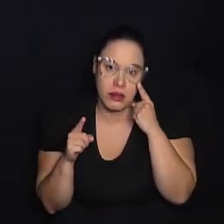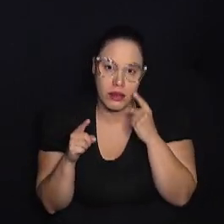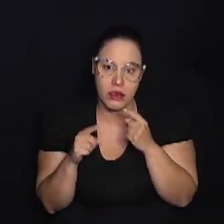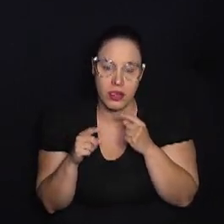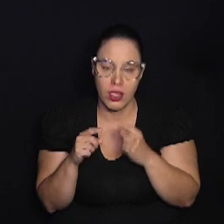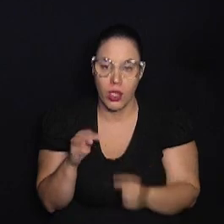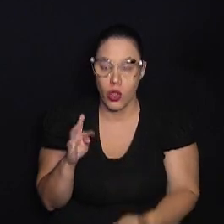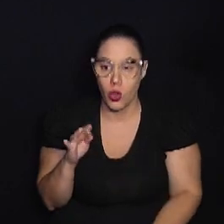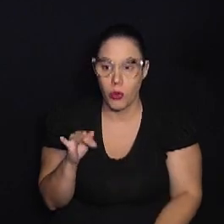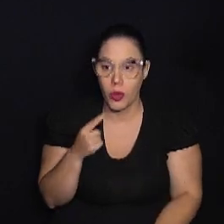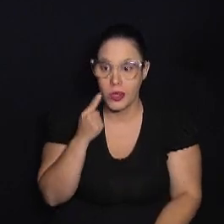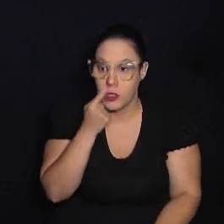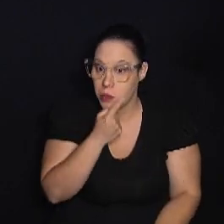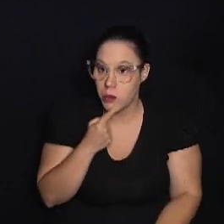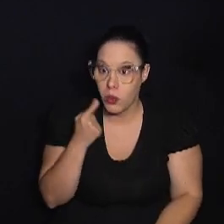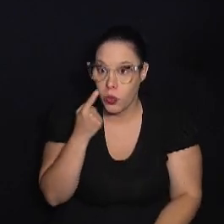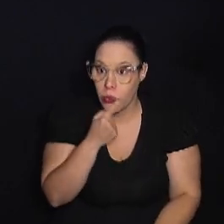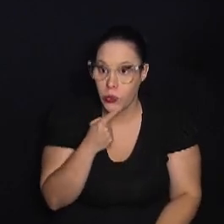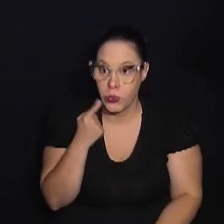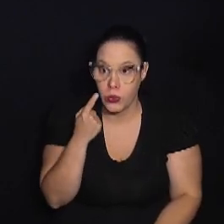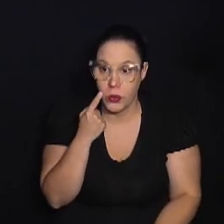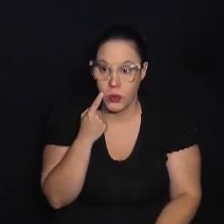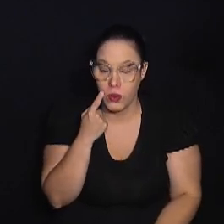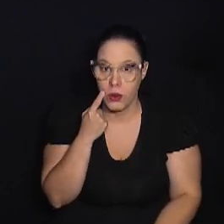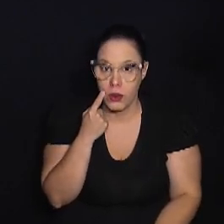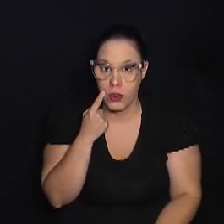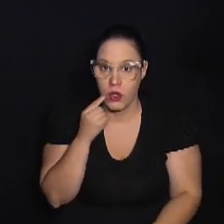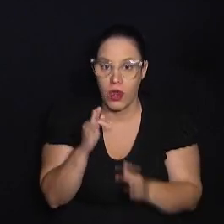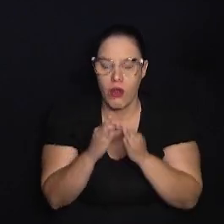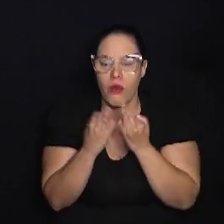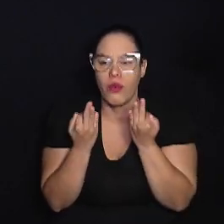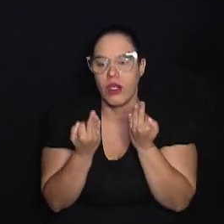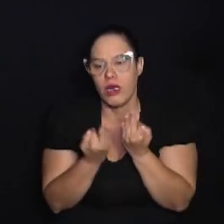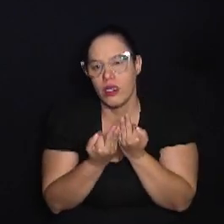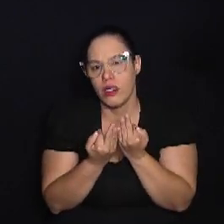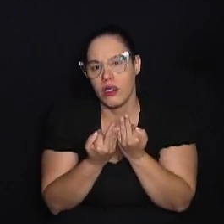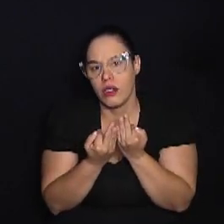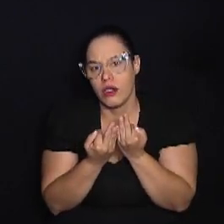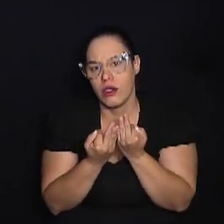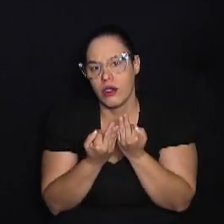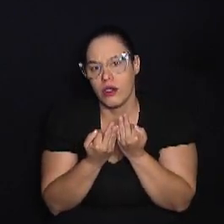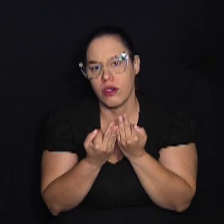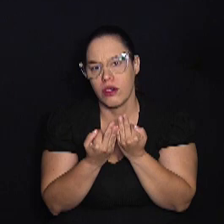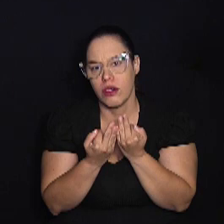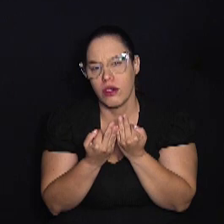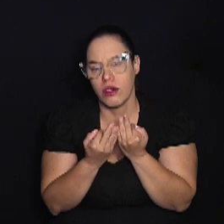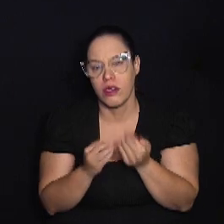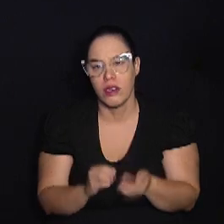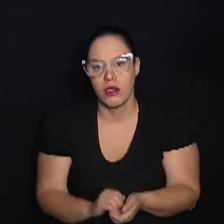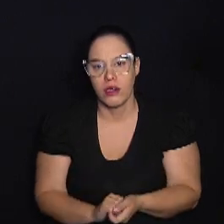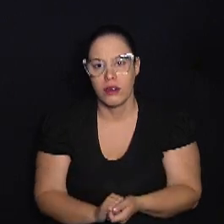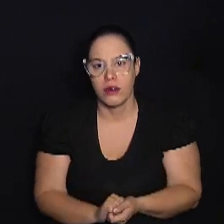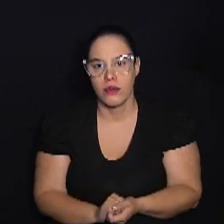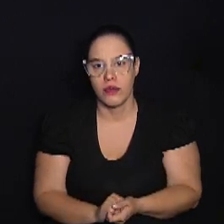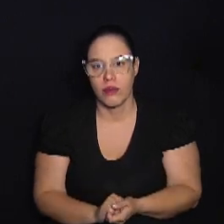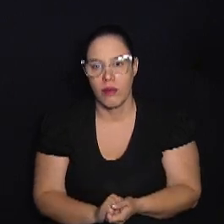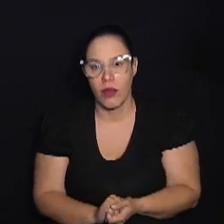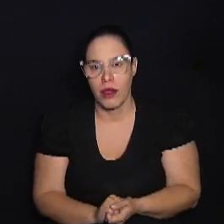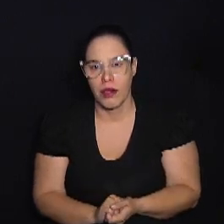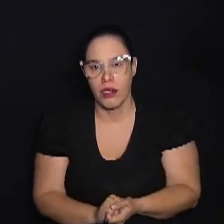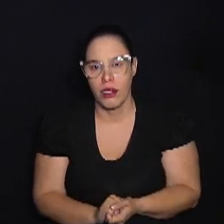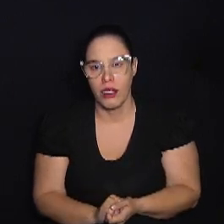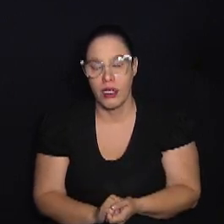boca, é aquela questão familiar, ambiental, do consumo. Normalmente, assim, tem